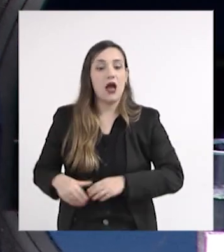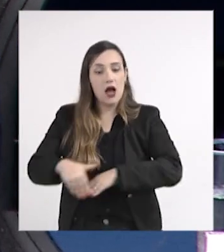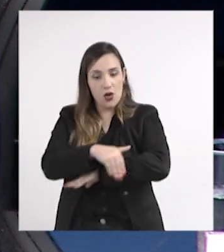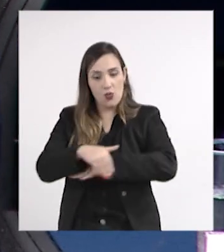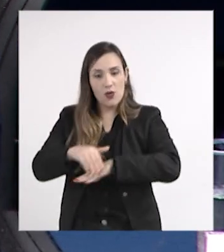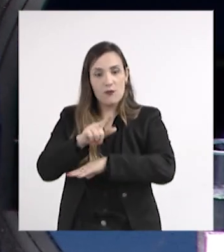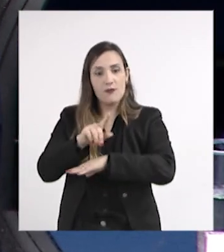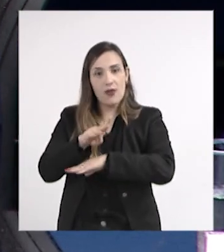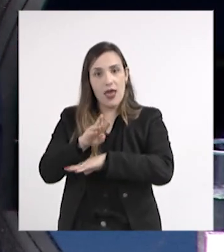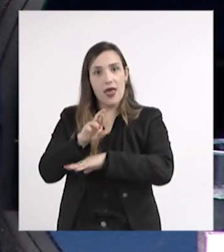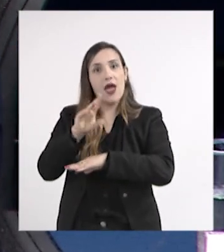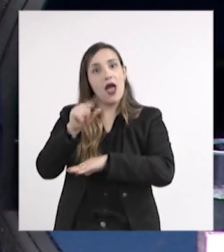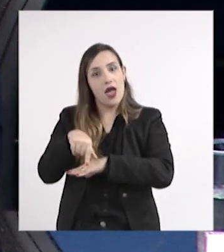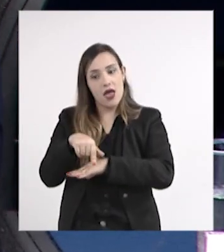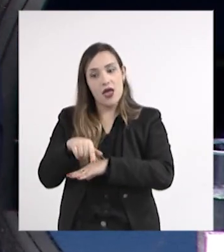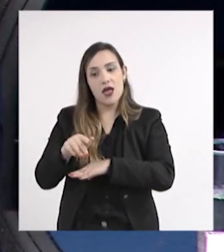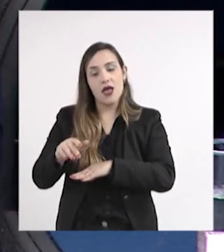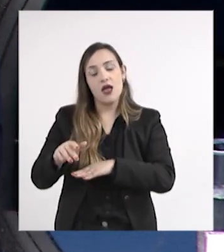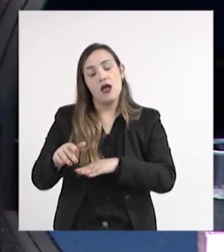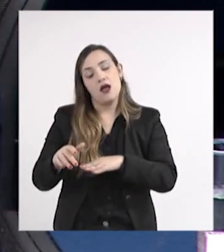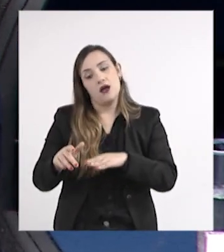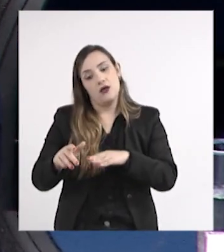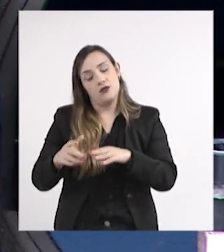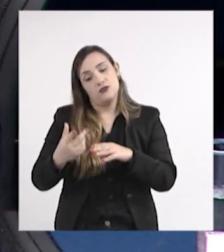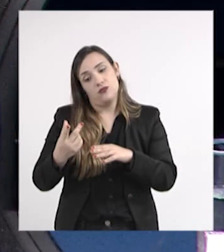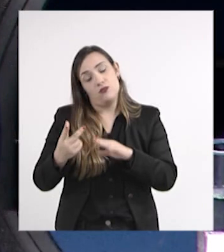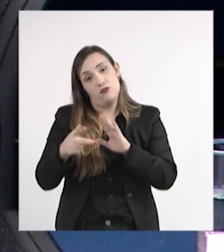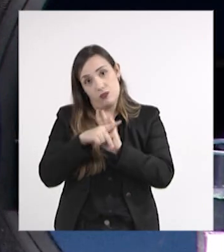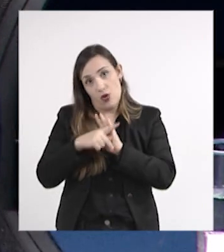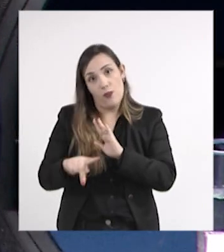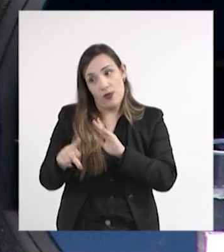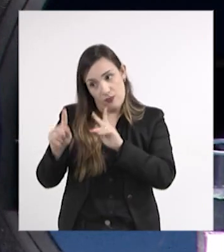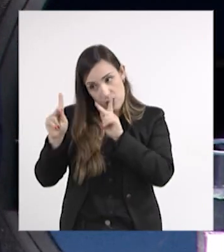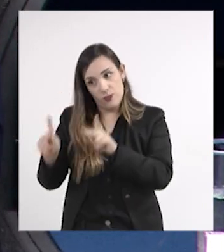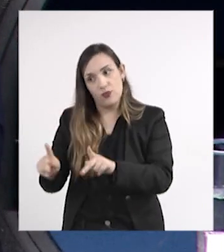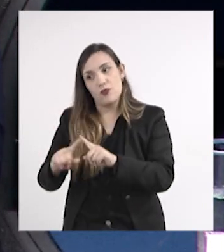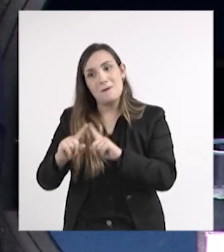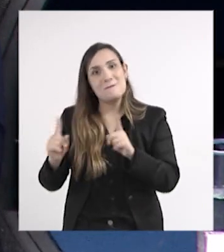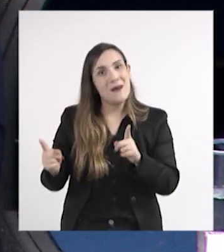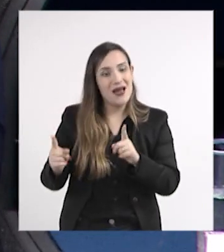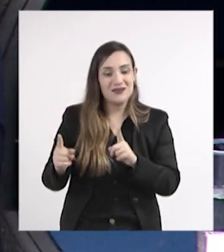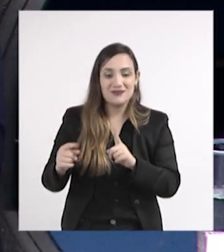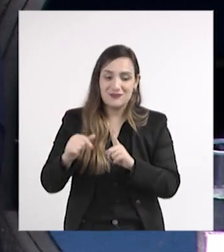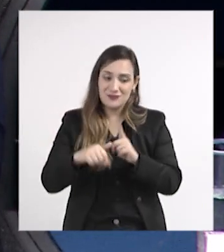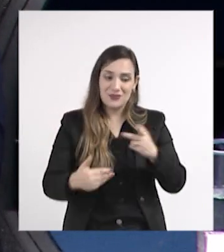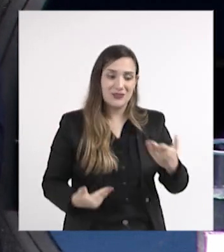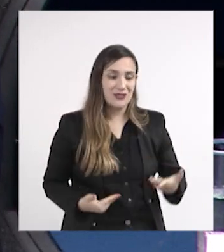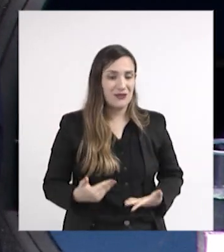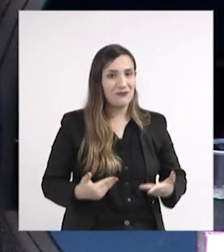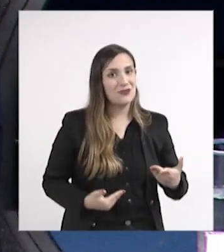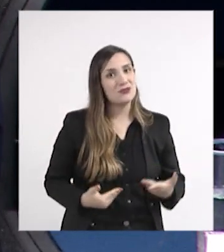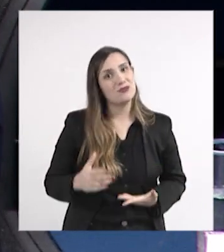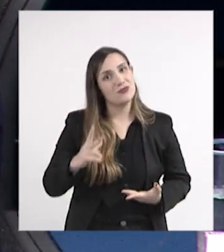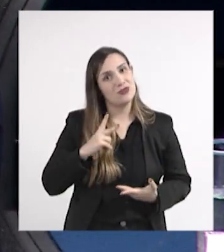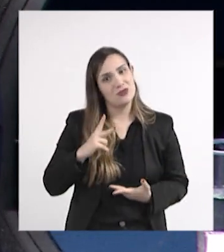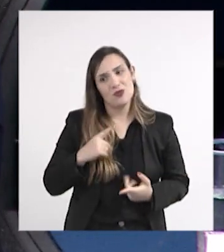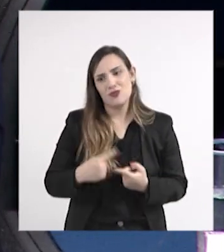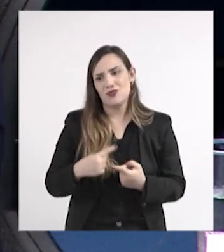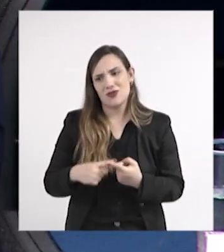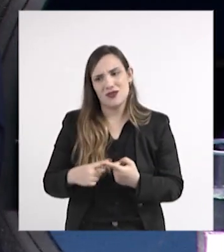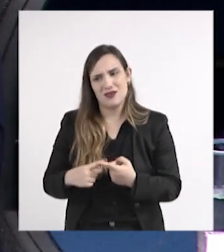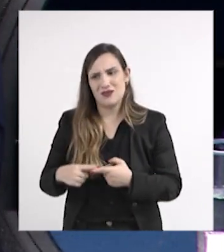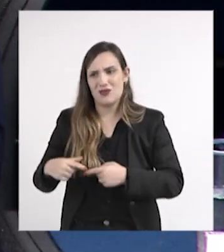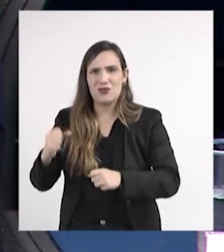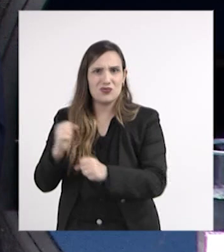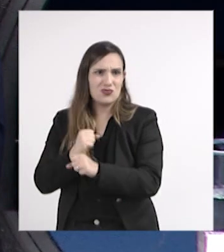público, mas a oferta do serviço rodoviário é um serviço público extremamente oneroso,